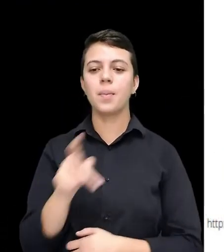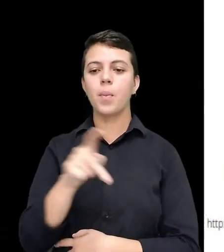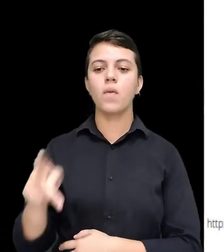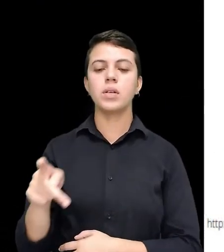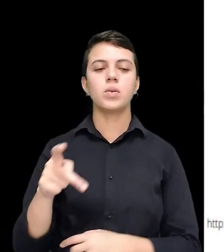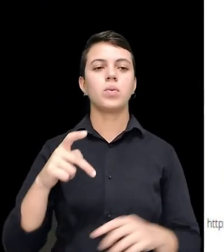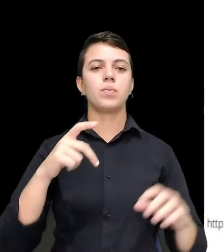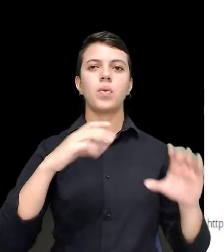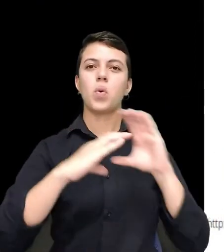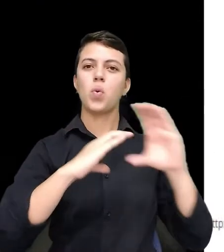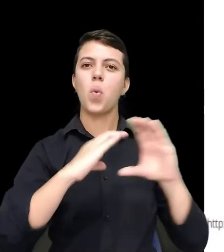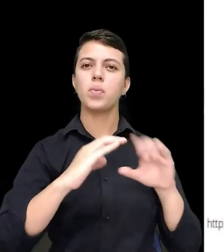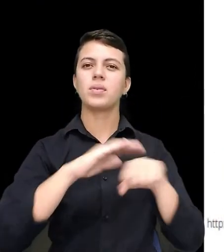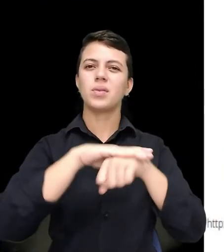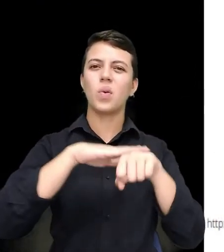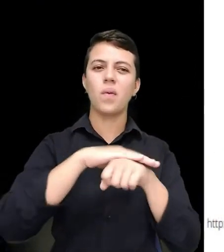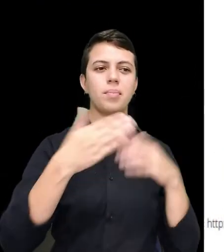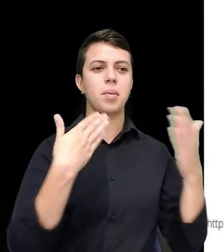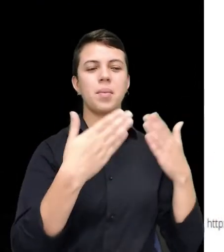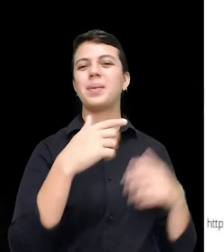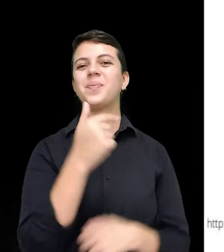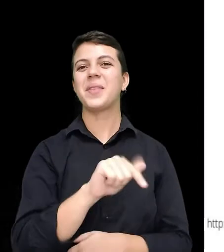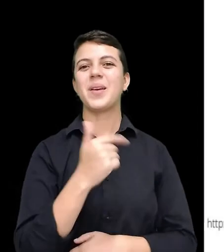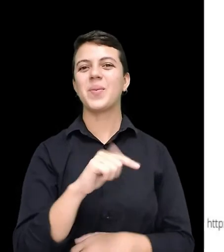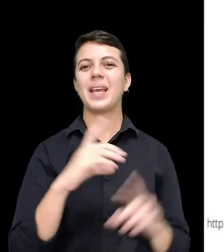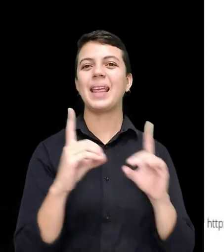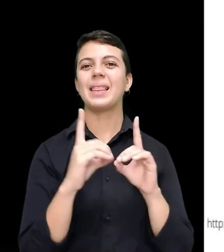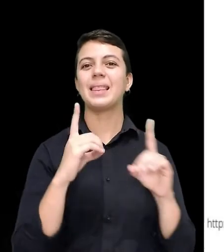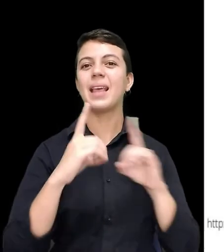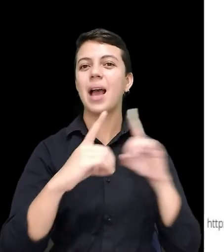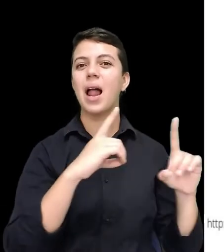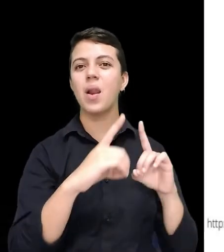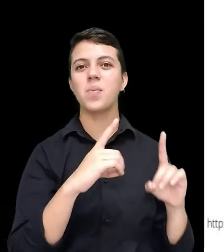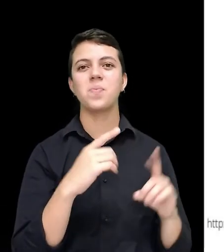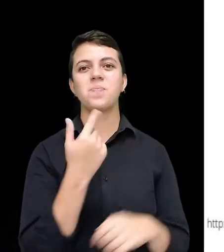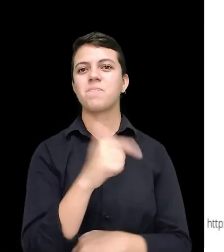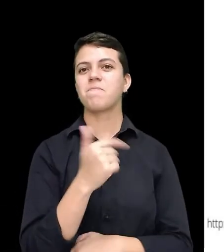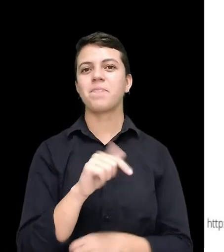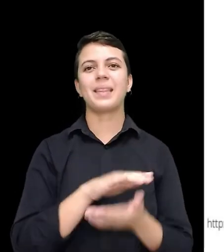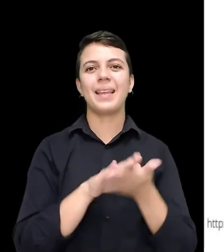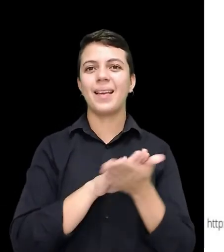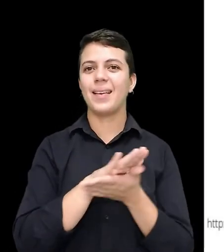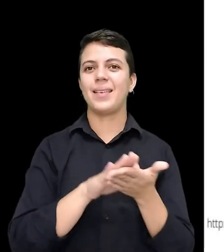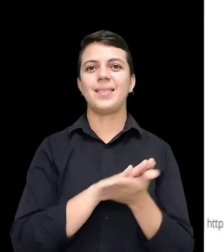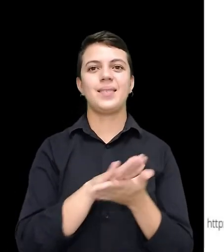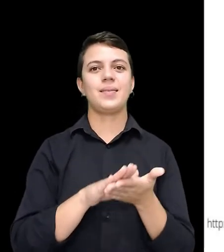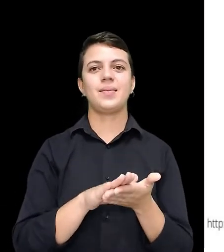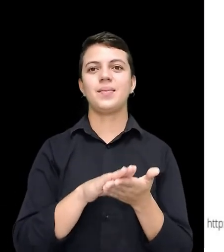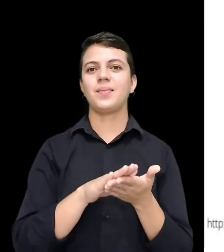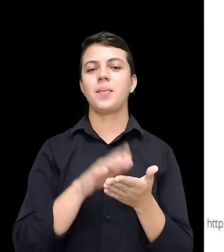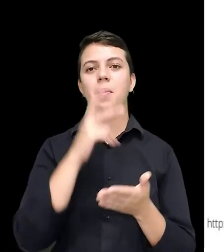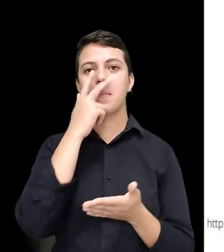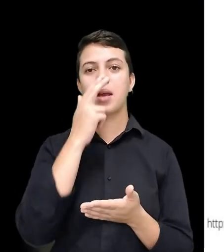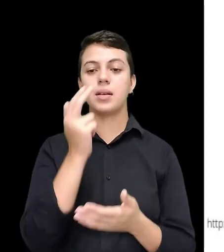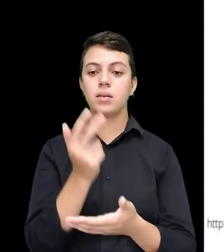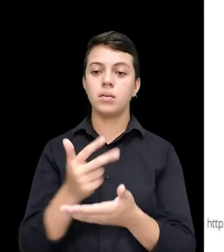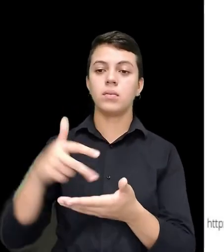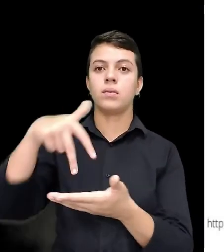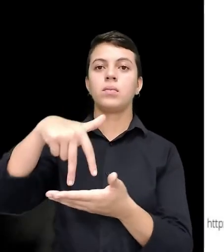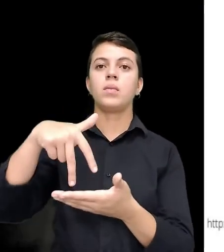diálogo mais profundo com o alunado, ou seja, essa posição do